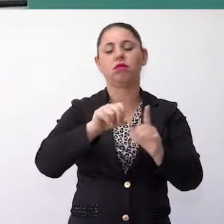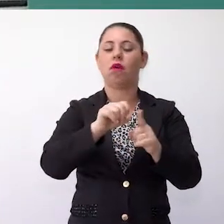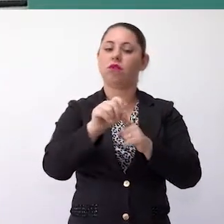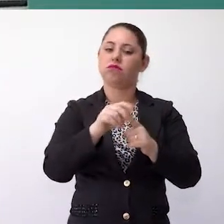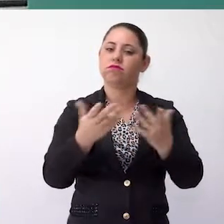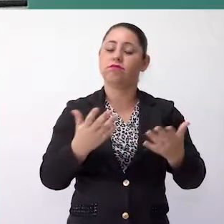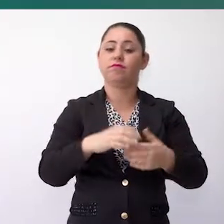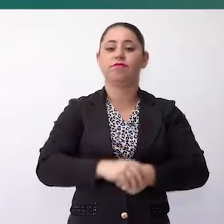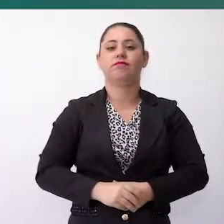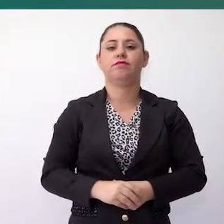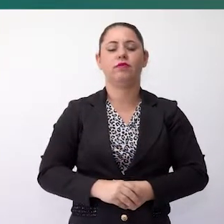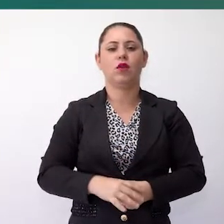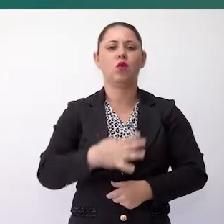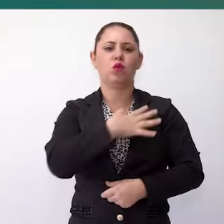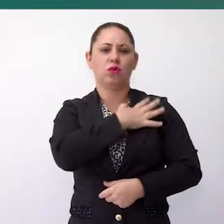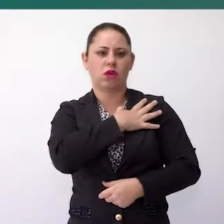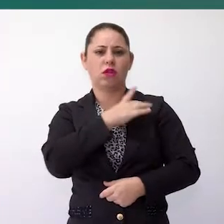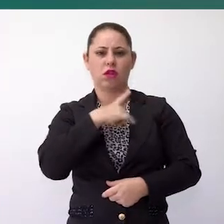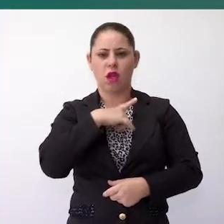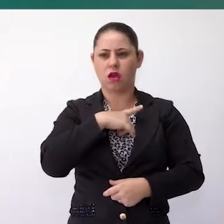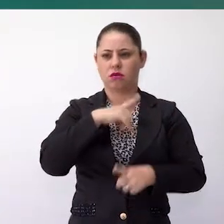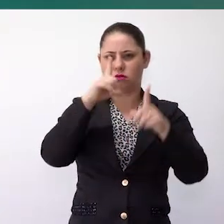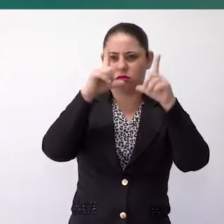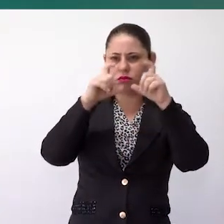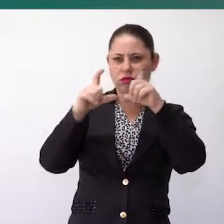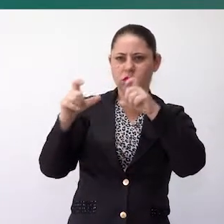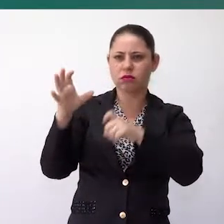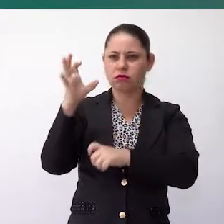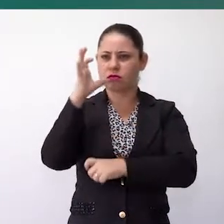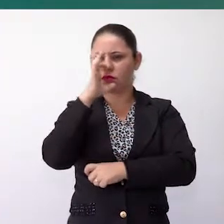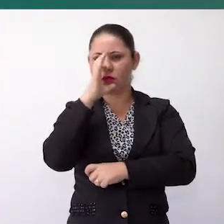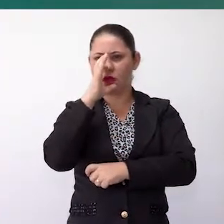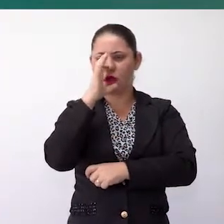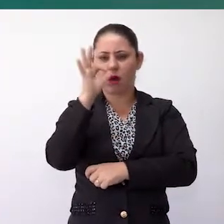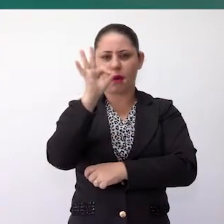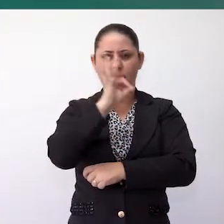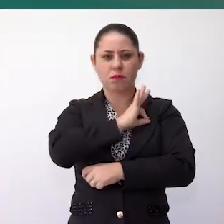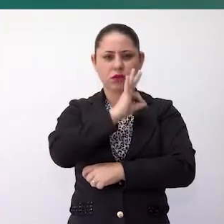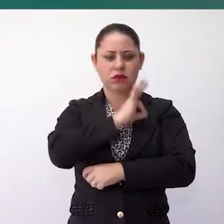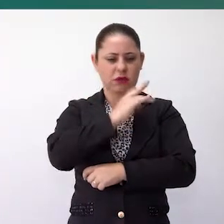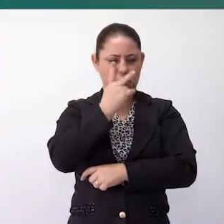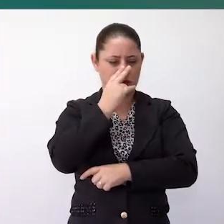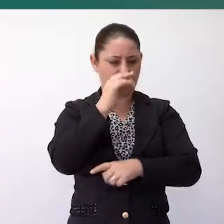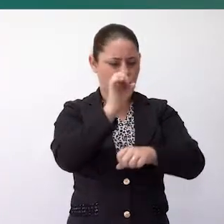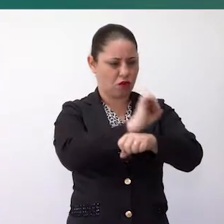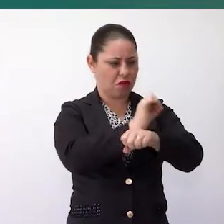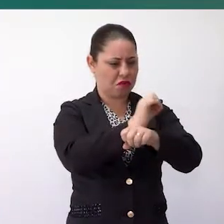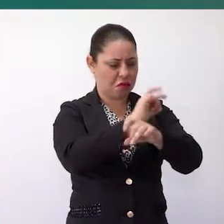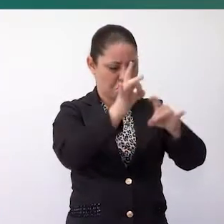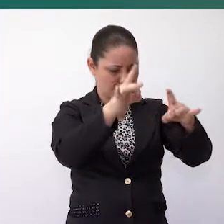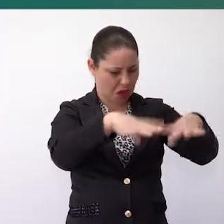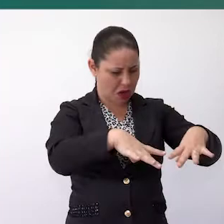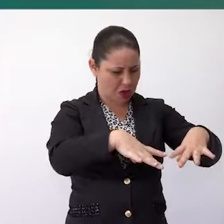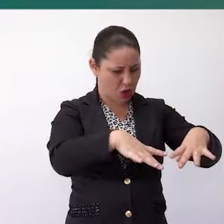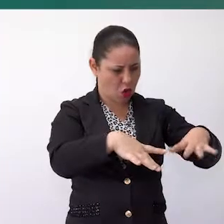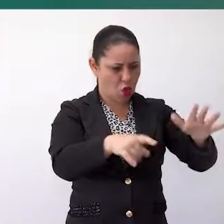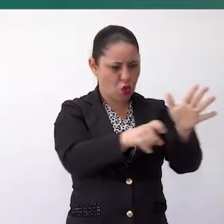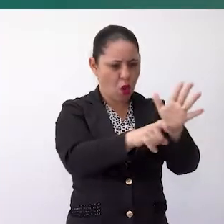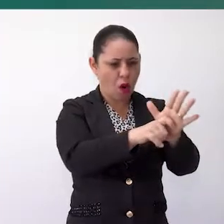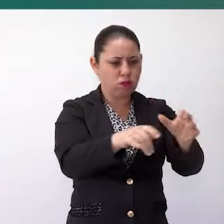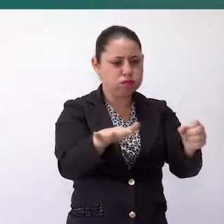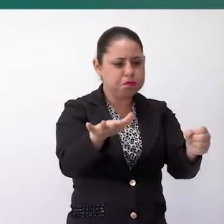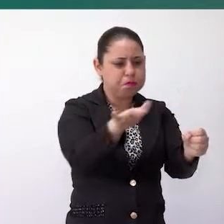locados. Coronel, pelas imagens que eu tenho observado, que quando a polícia chega, o carro está abandonado, cheio de drogas.